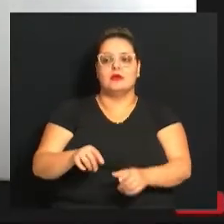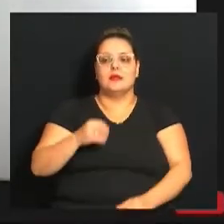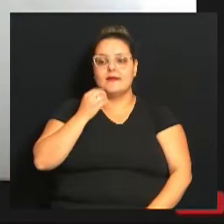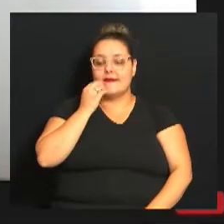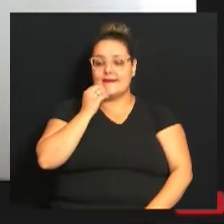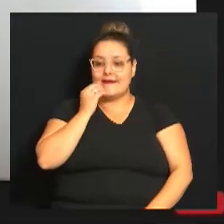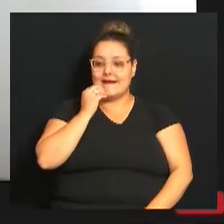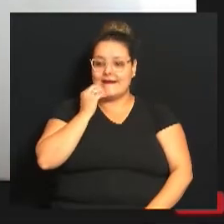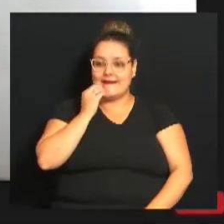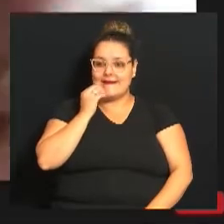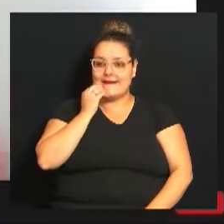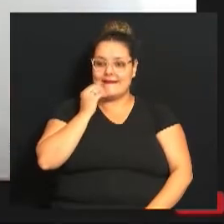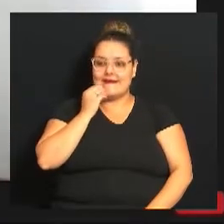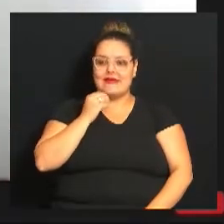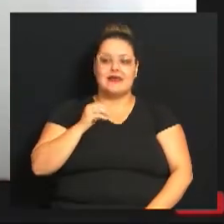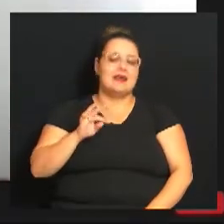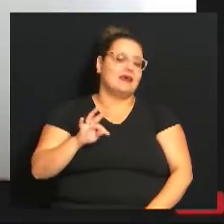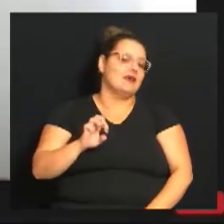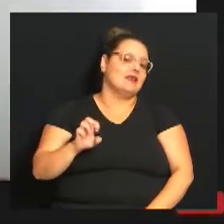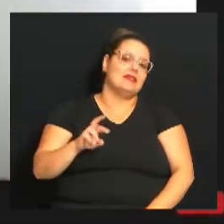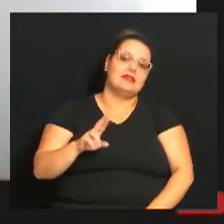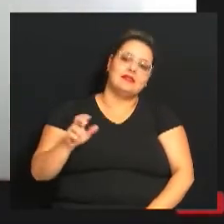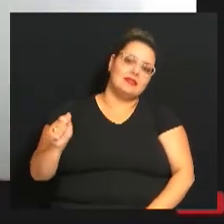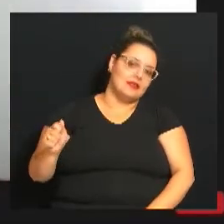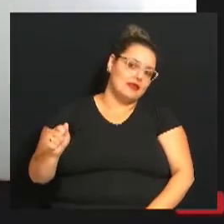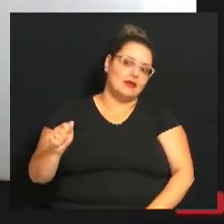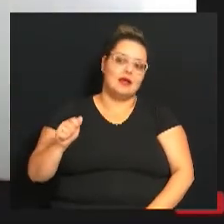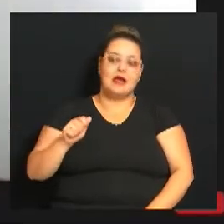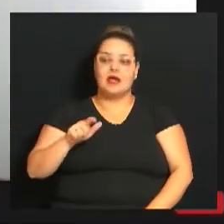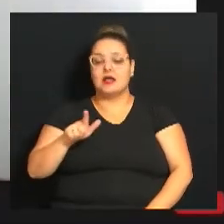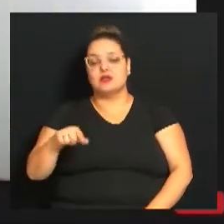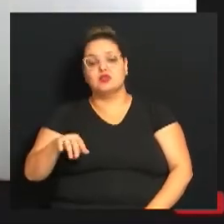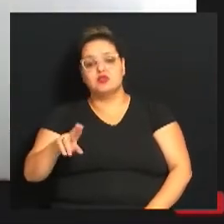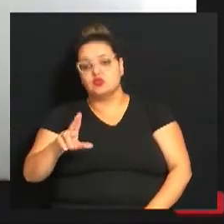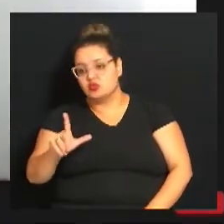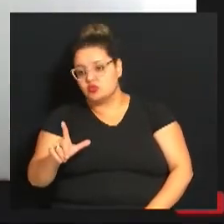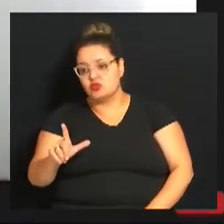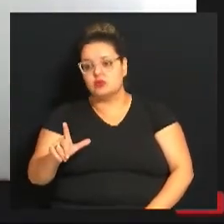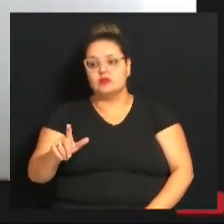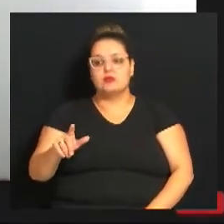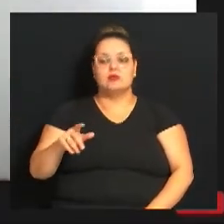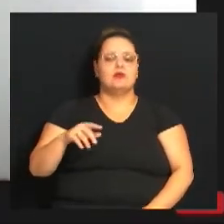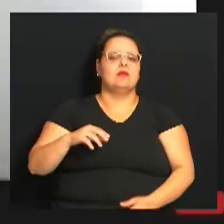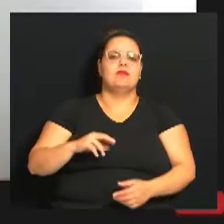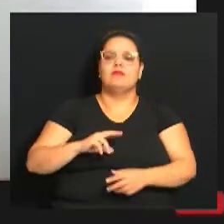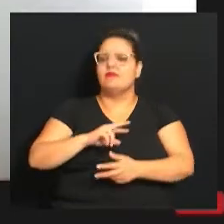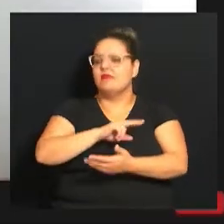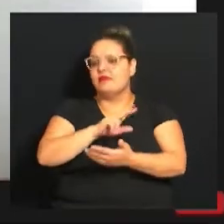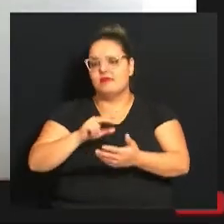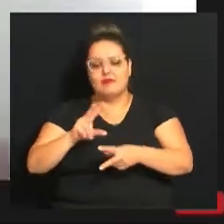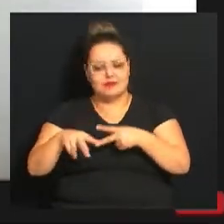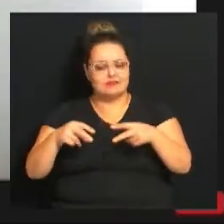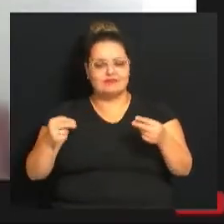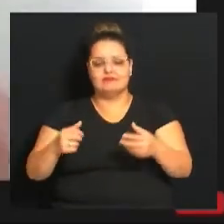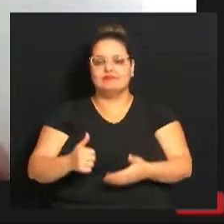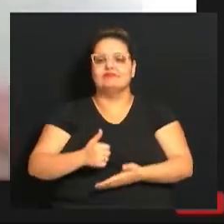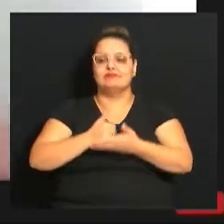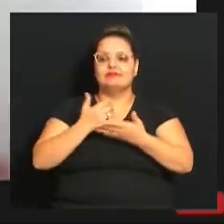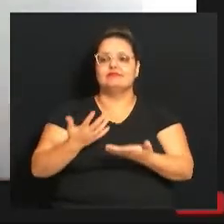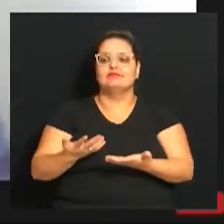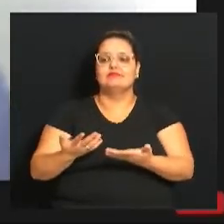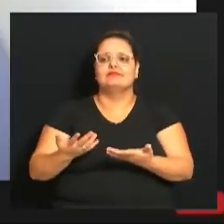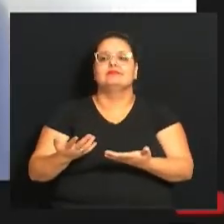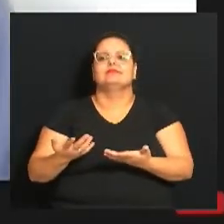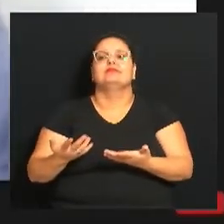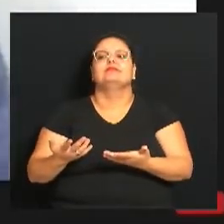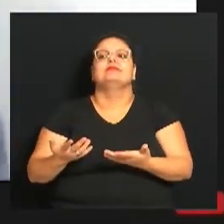da Terra, na Fluir, de Surf, Bula, Viver Bem. Ganhei vários prêmios Abril. Então eu poderia ser aquele cara que ia